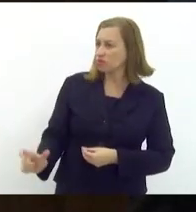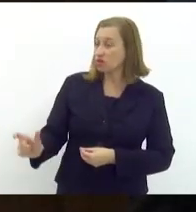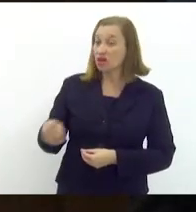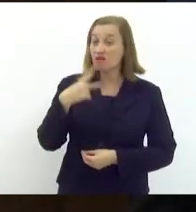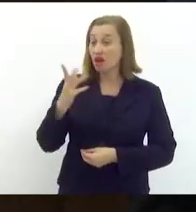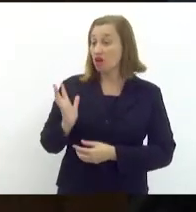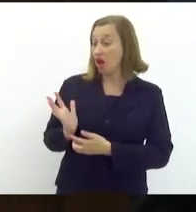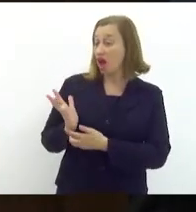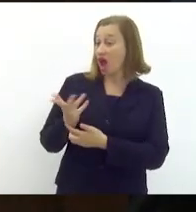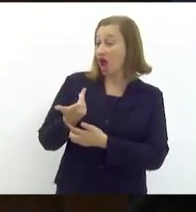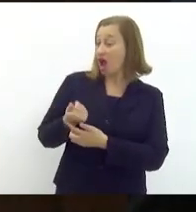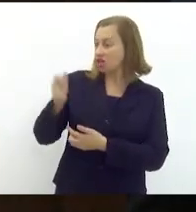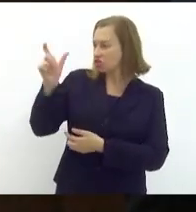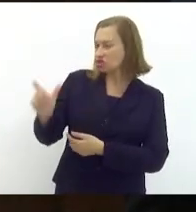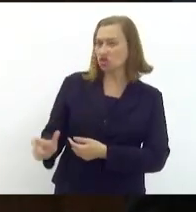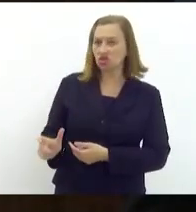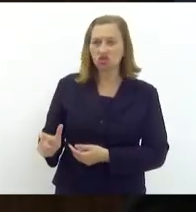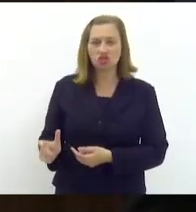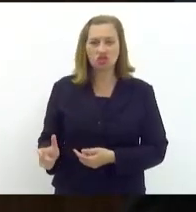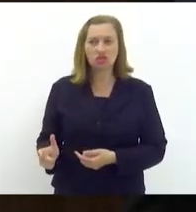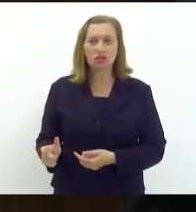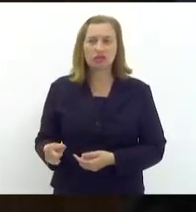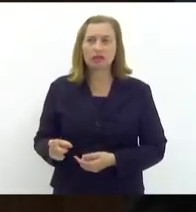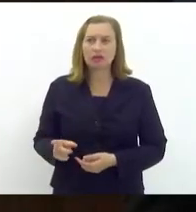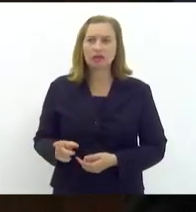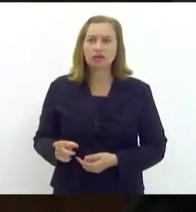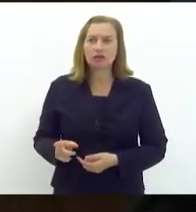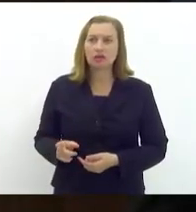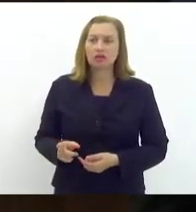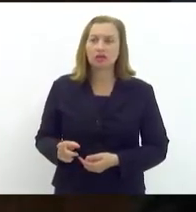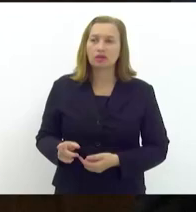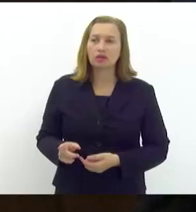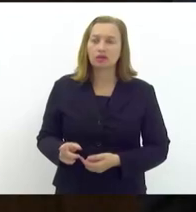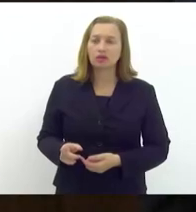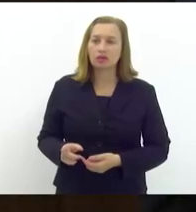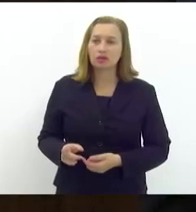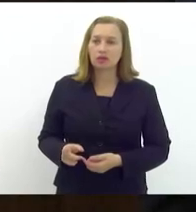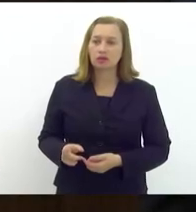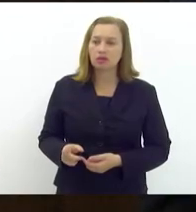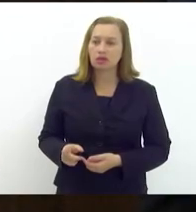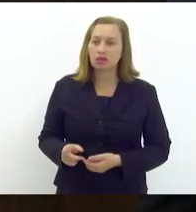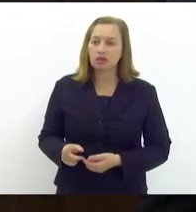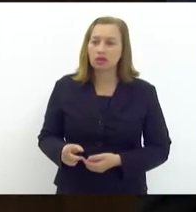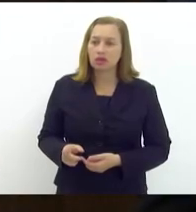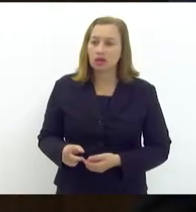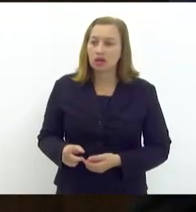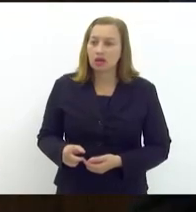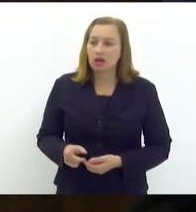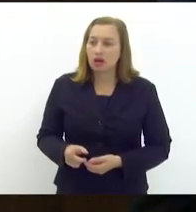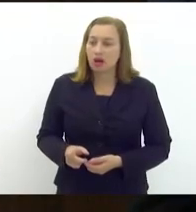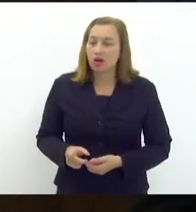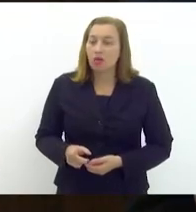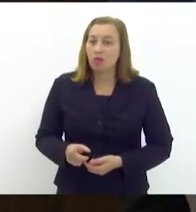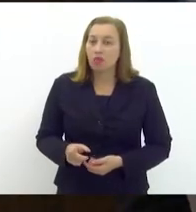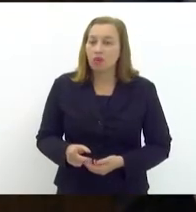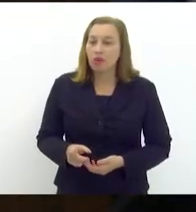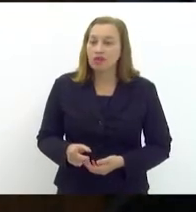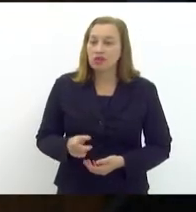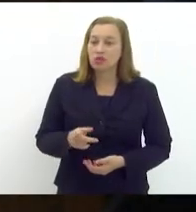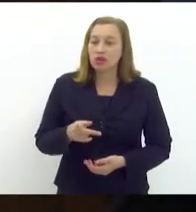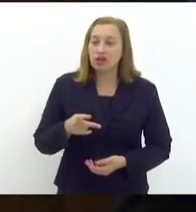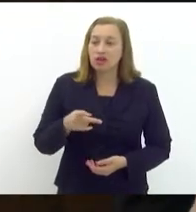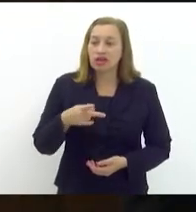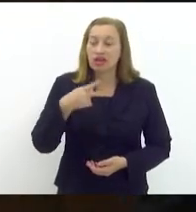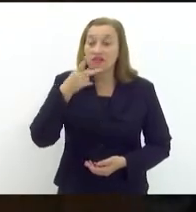uma pessoa que a todo tempo assassina o português e uma pessoa que faz apologia